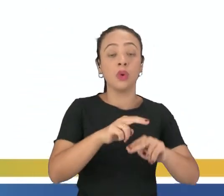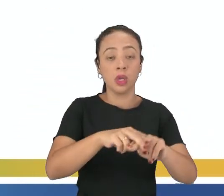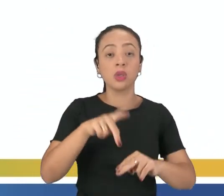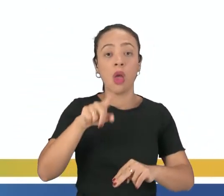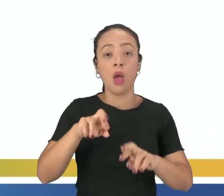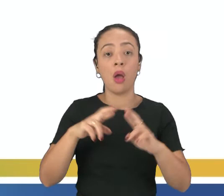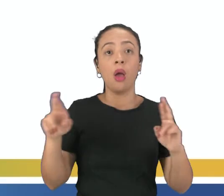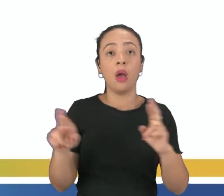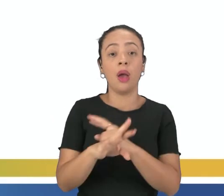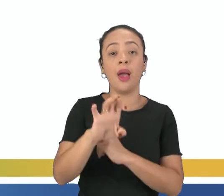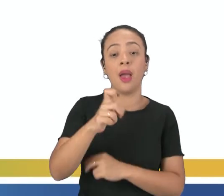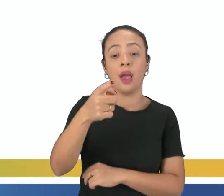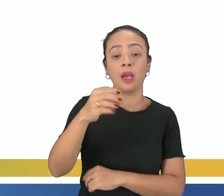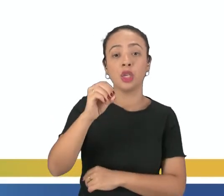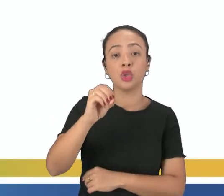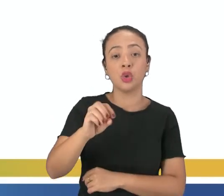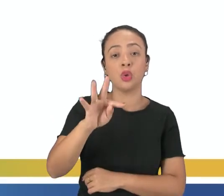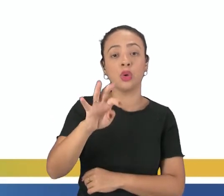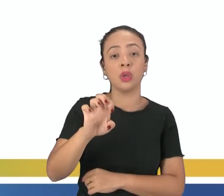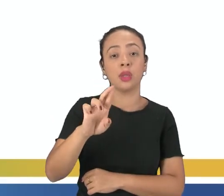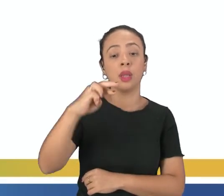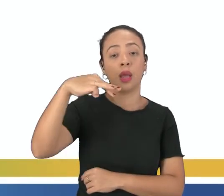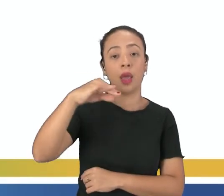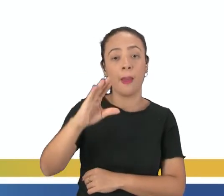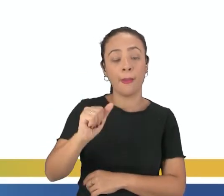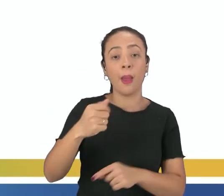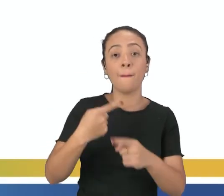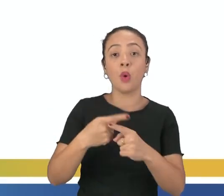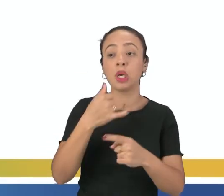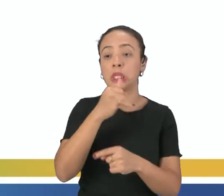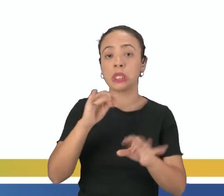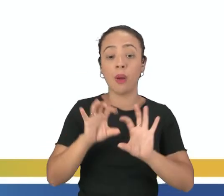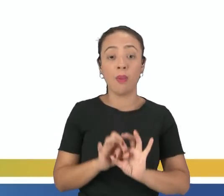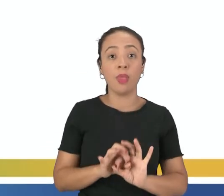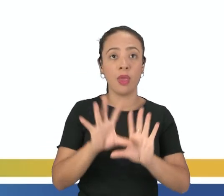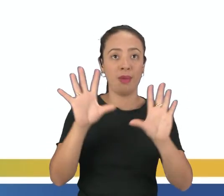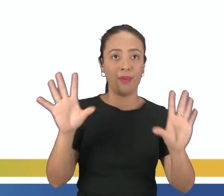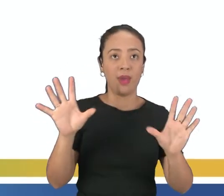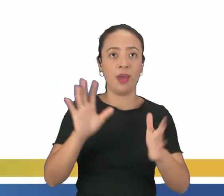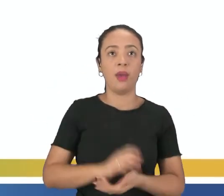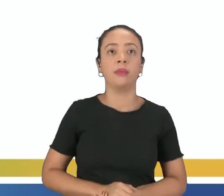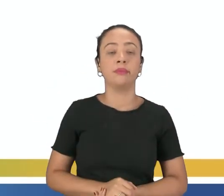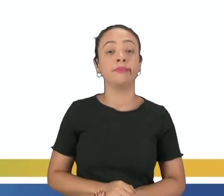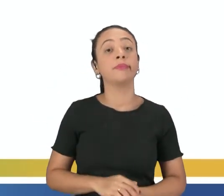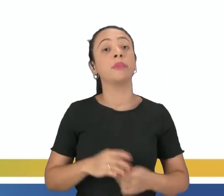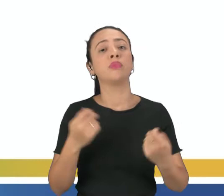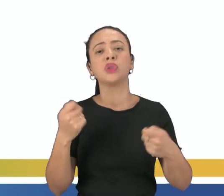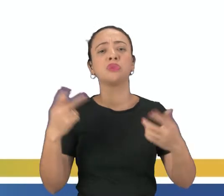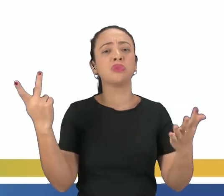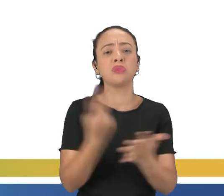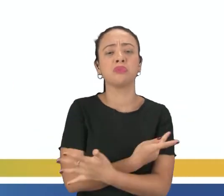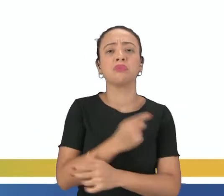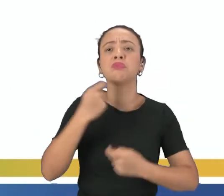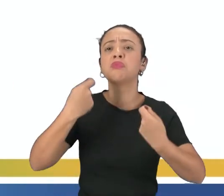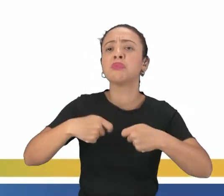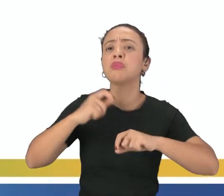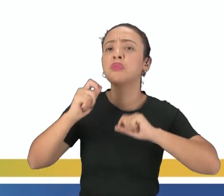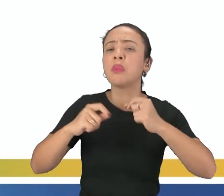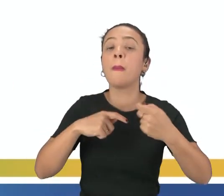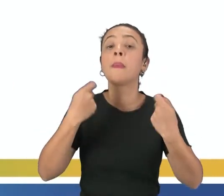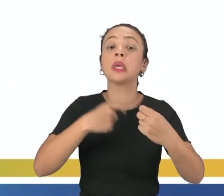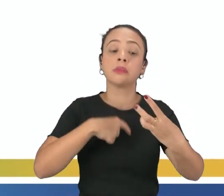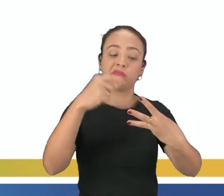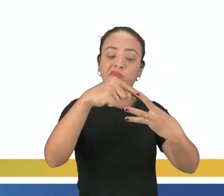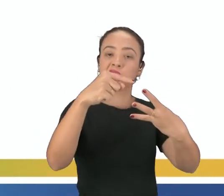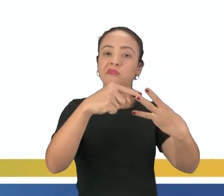reação exotérmica, porque libera calor para o meio ambiente. Beleza? E para ocorrer, o que a gente precisa?